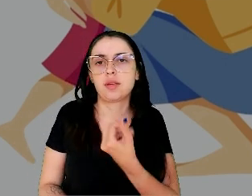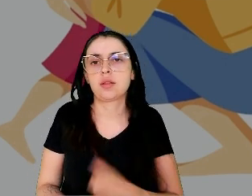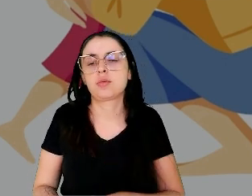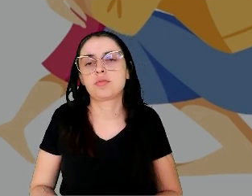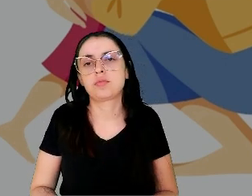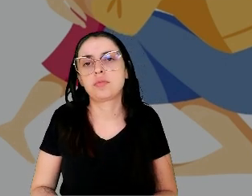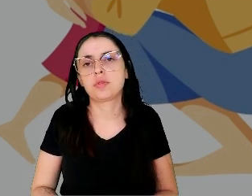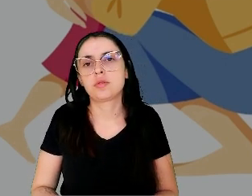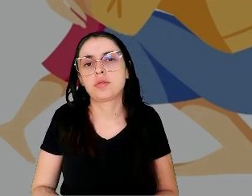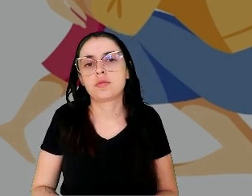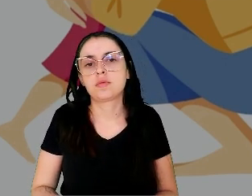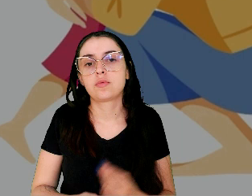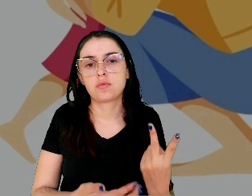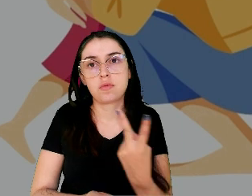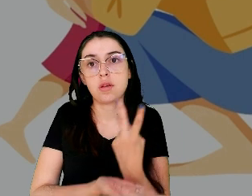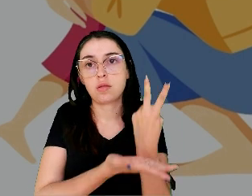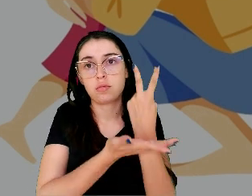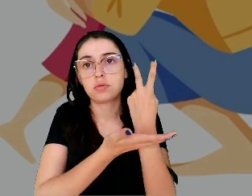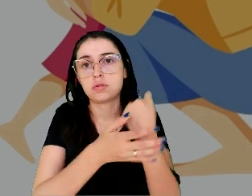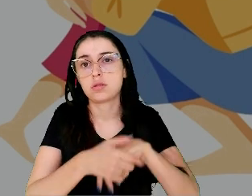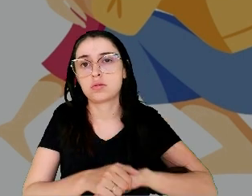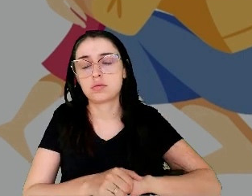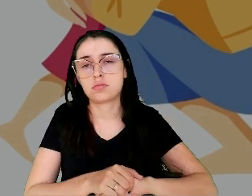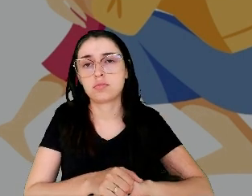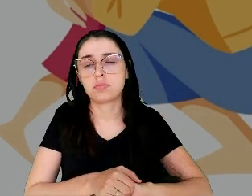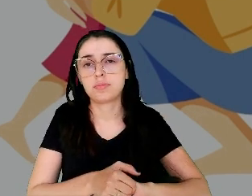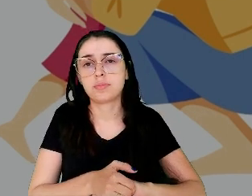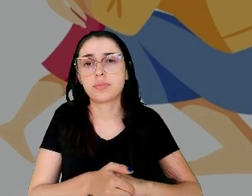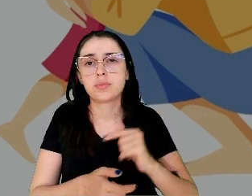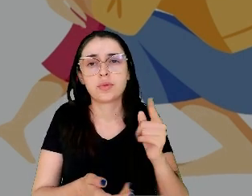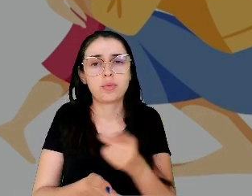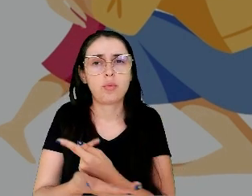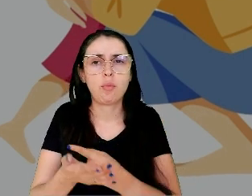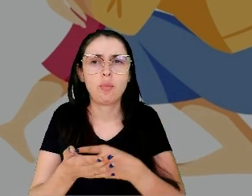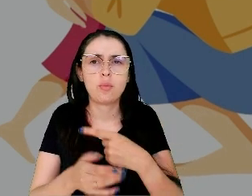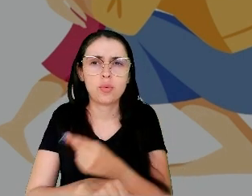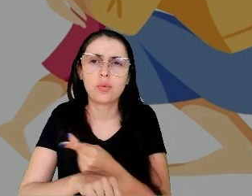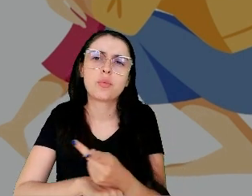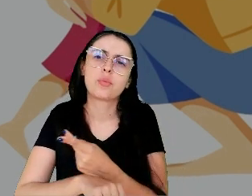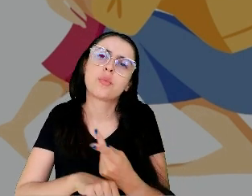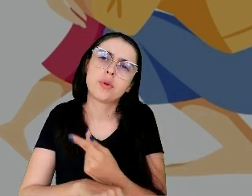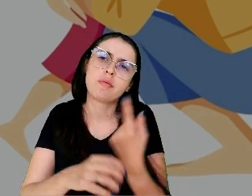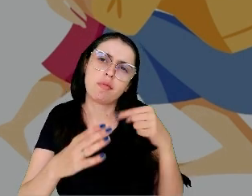a valorização do que mais se busca dentro desse